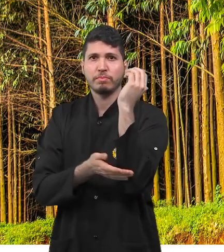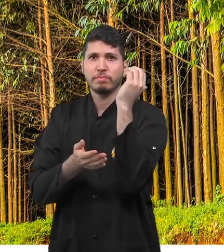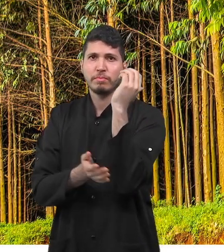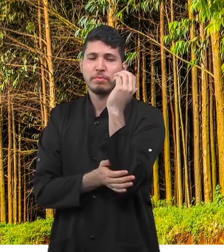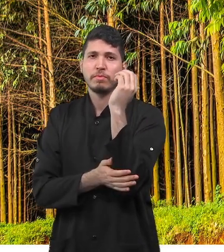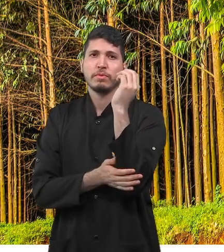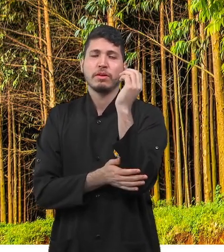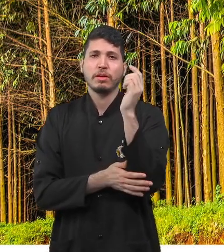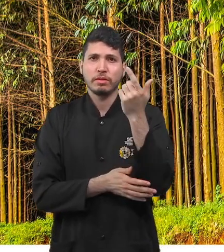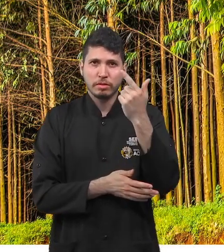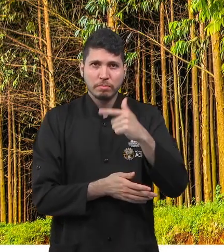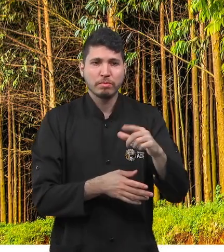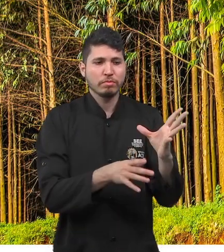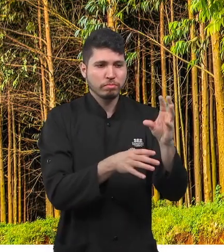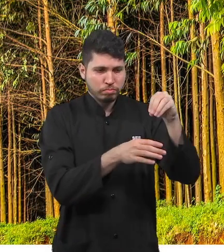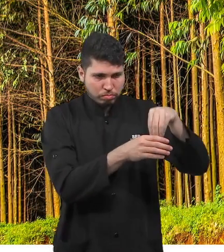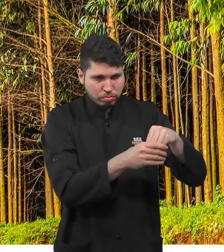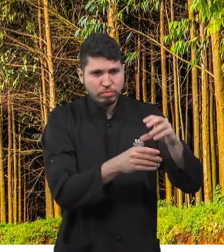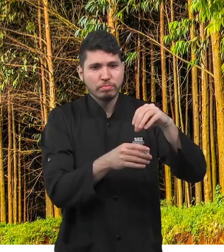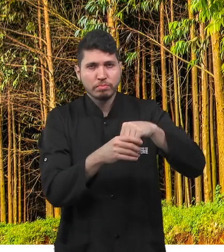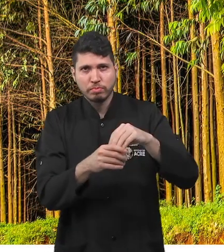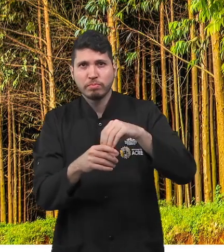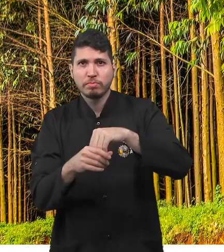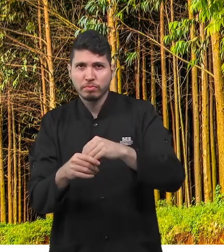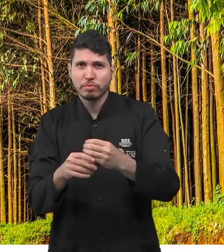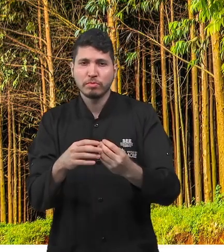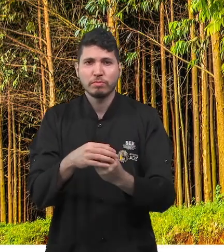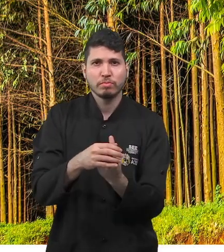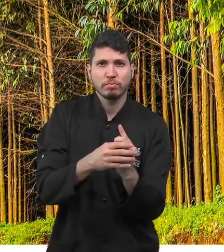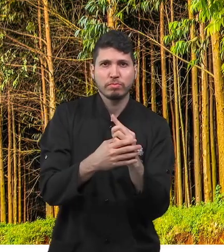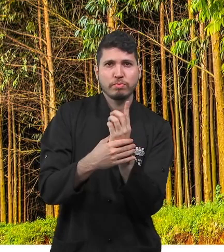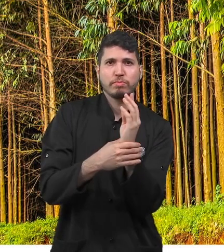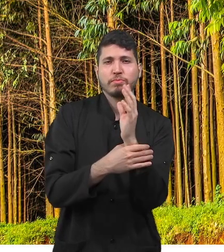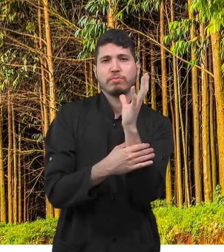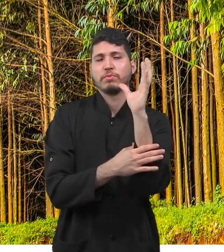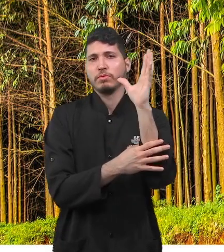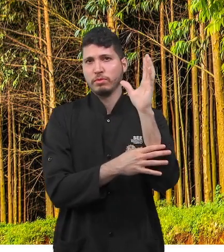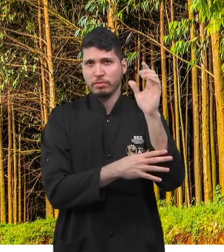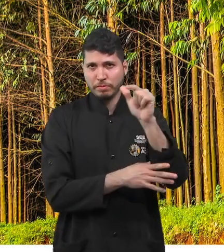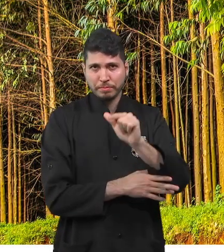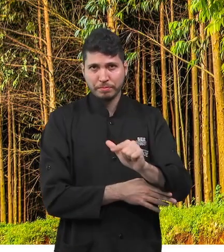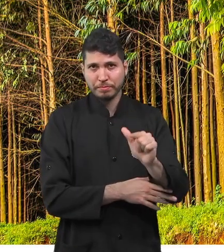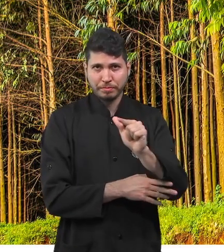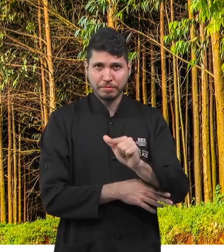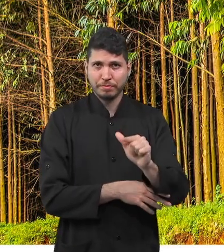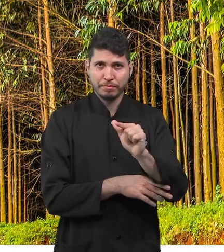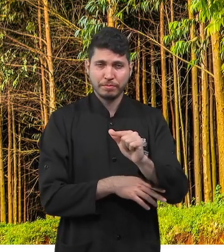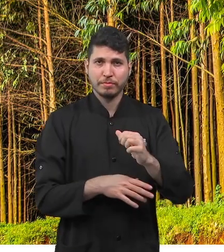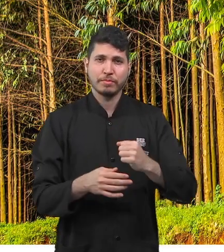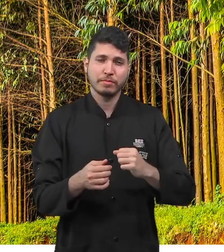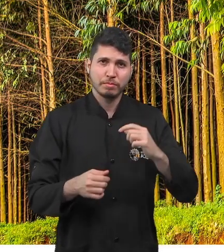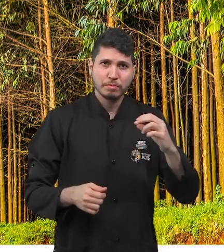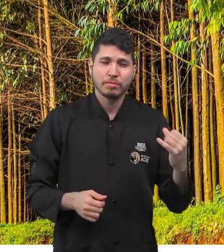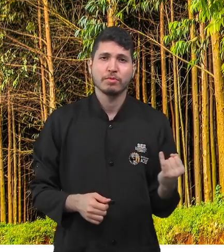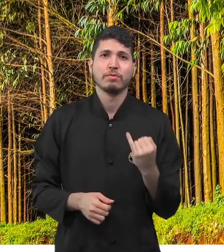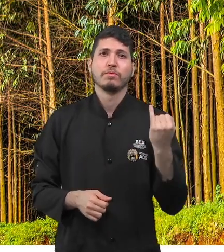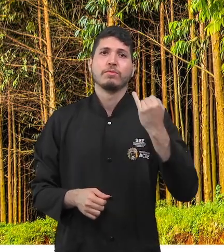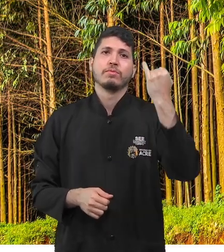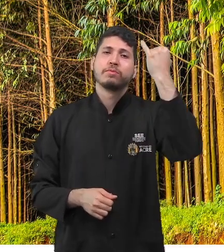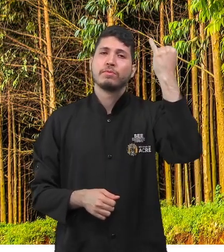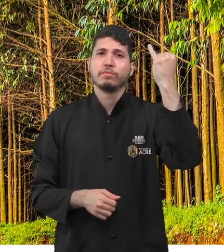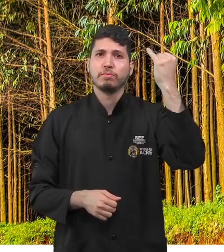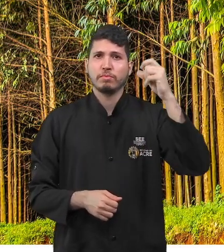eucalipto, e esse eucalipto ele serve para muitas áreas do nosso meio econômico